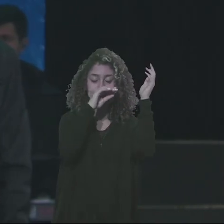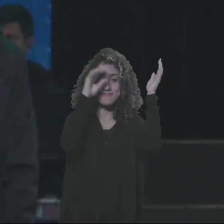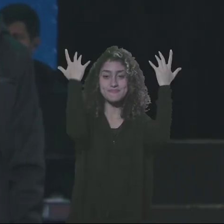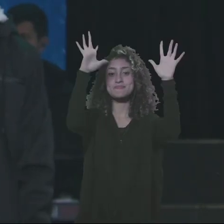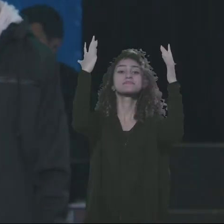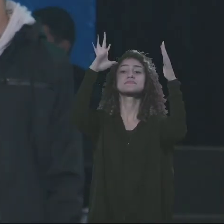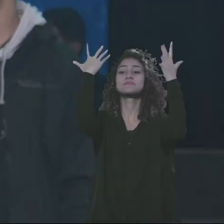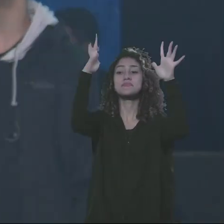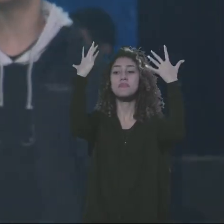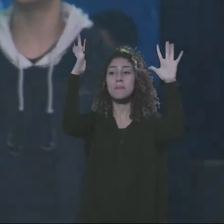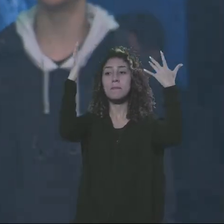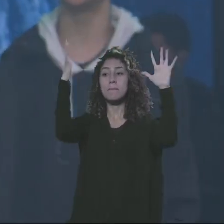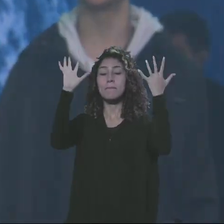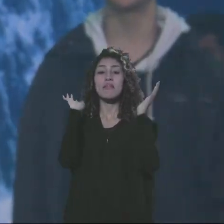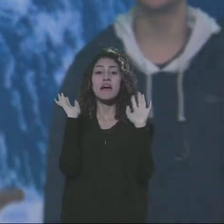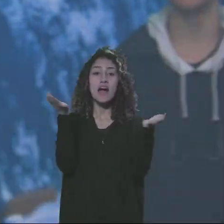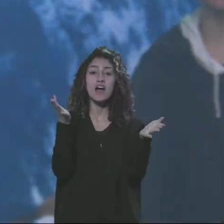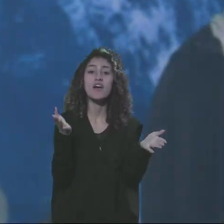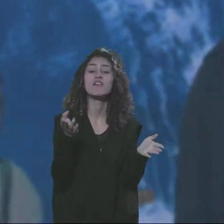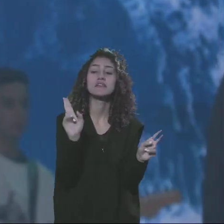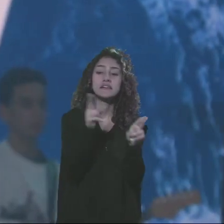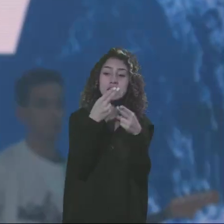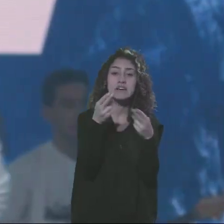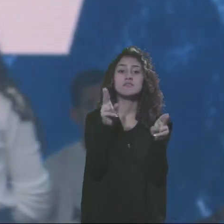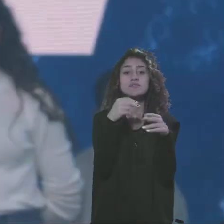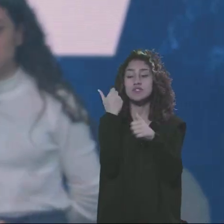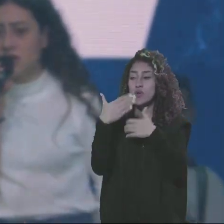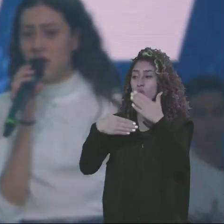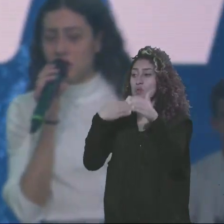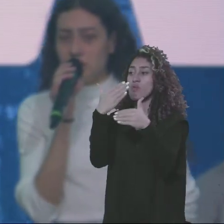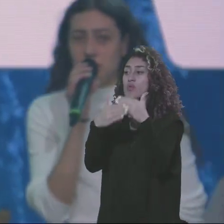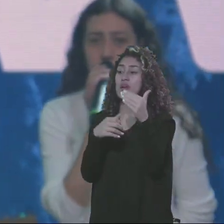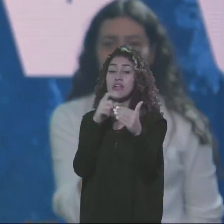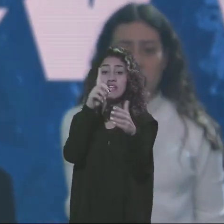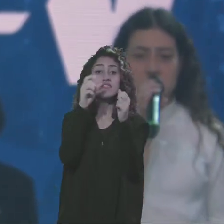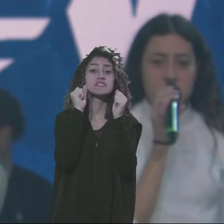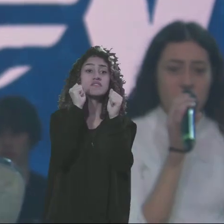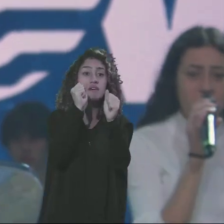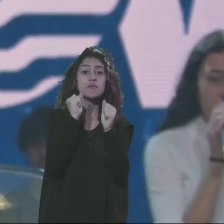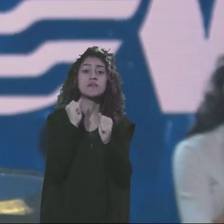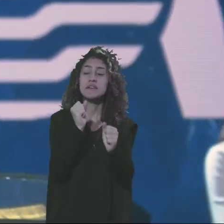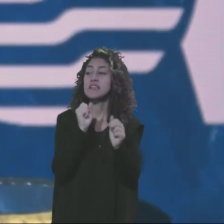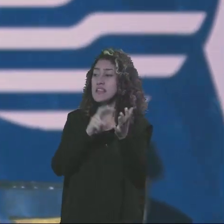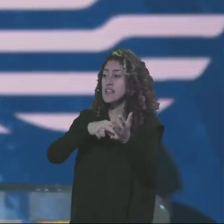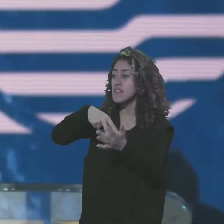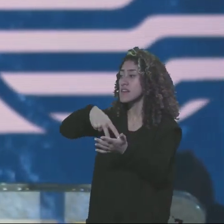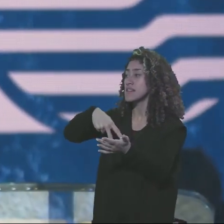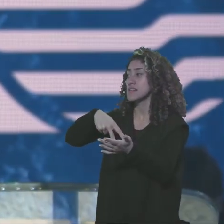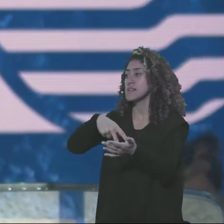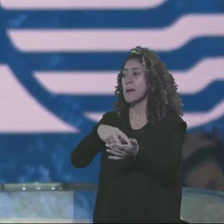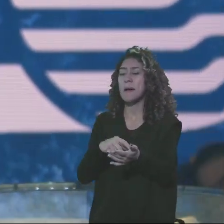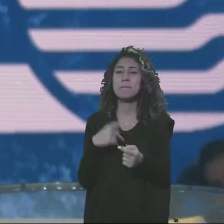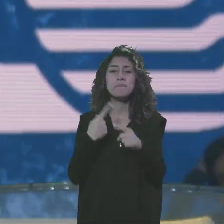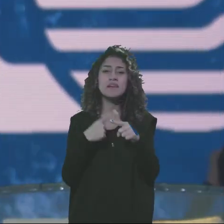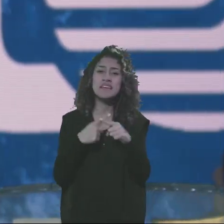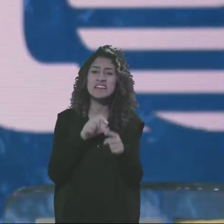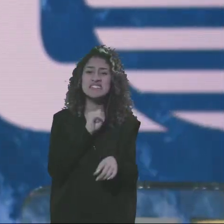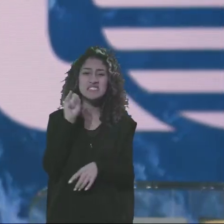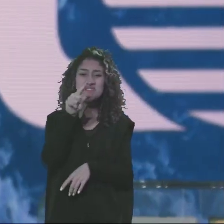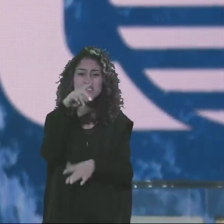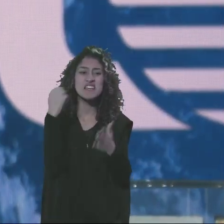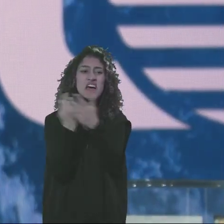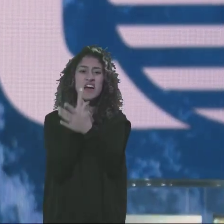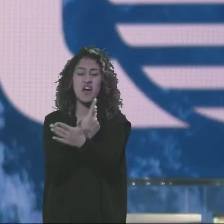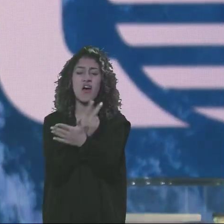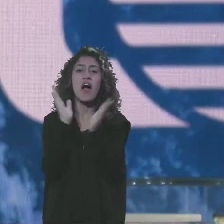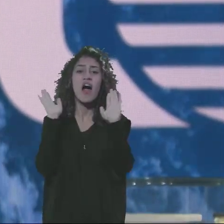Nós vamos cantar a segunda parte dessa música. Você vai levantar, porque não importa se você tropeçou. O importa é você